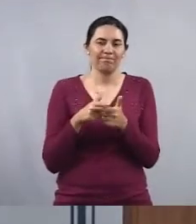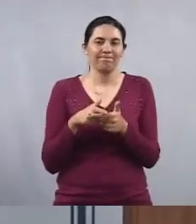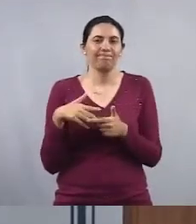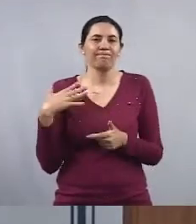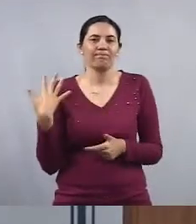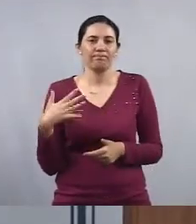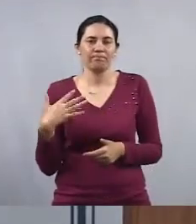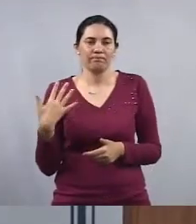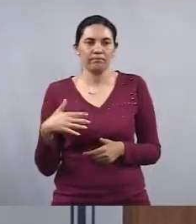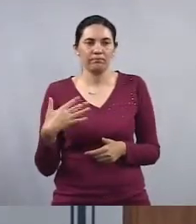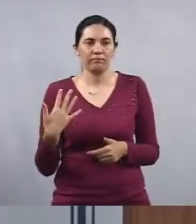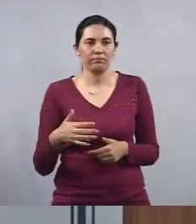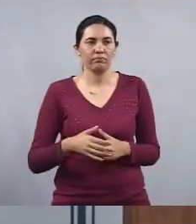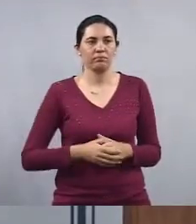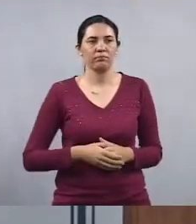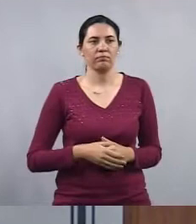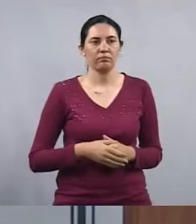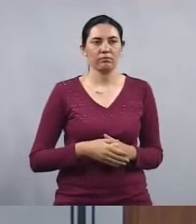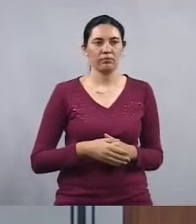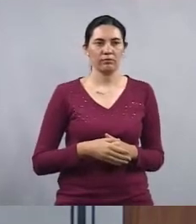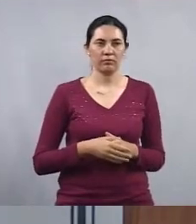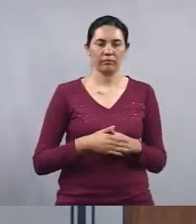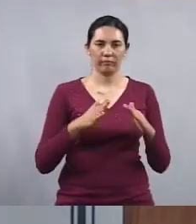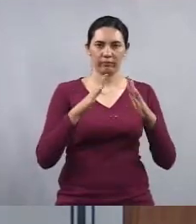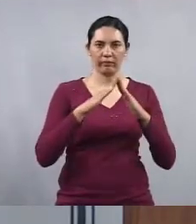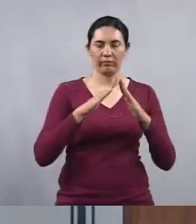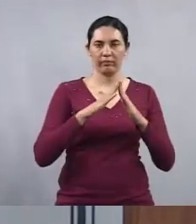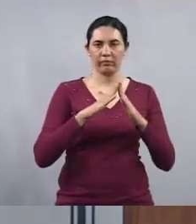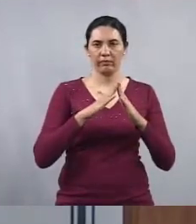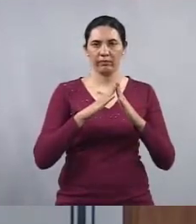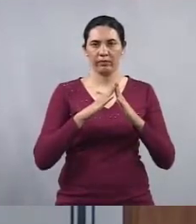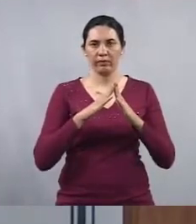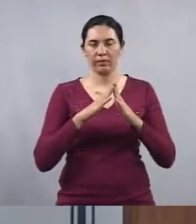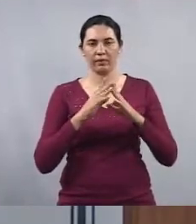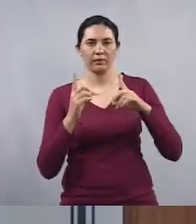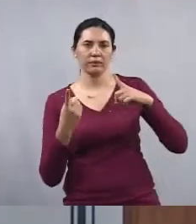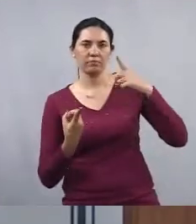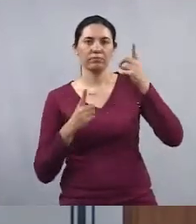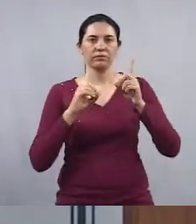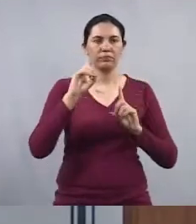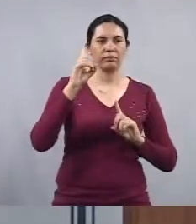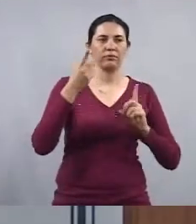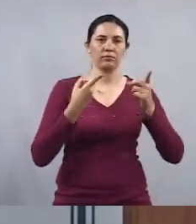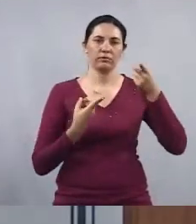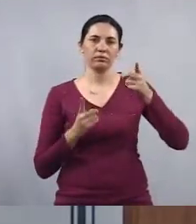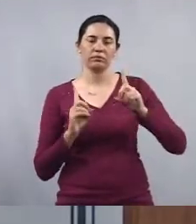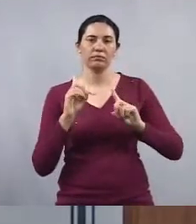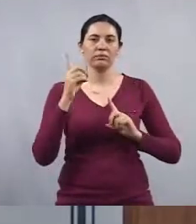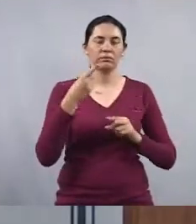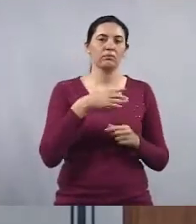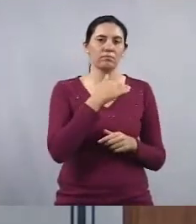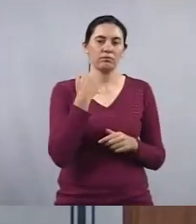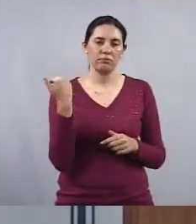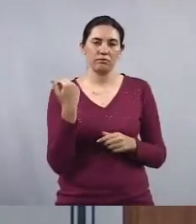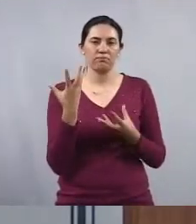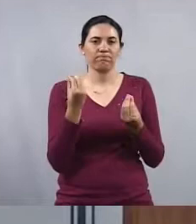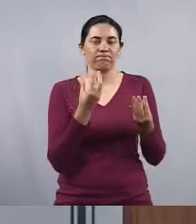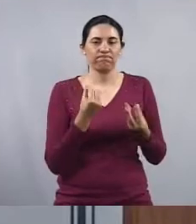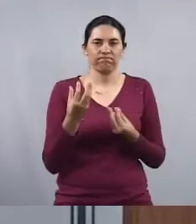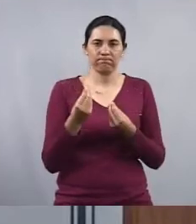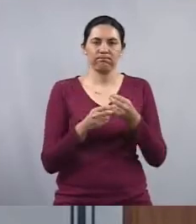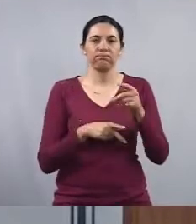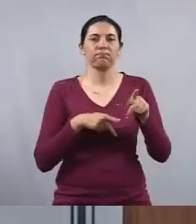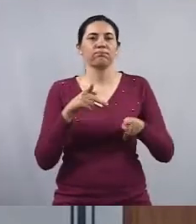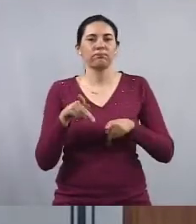numa boate na região sul do país, onde morreram mais de 200 pessoas, e eu percebi que após aquilo lá, houve